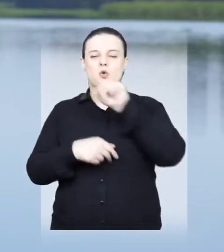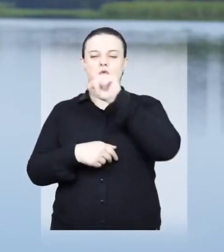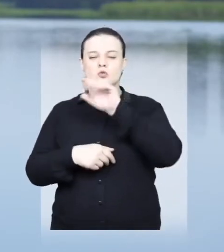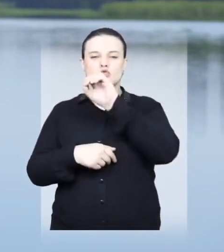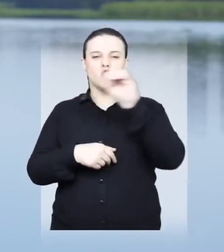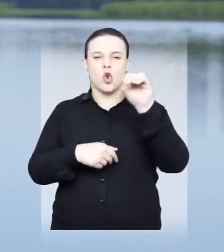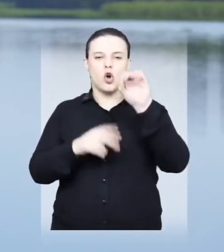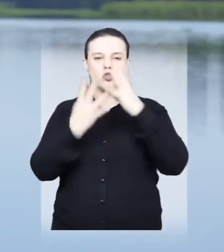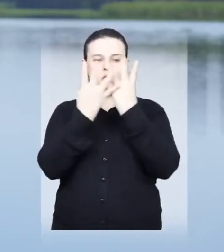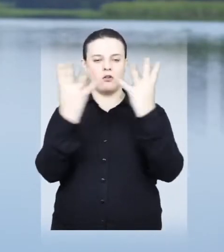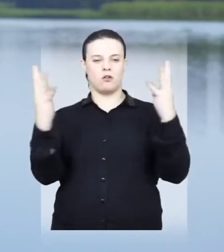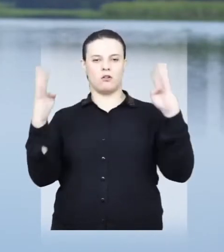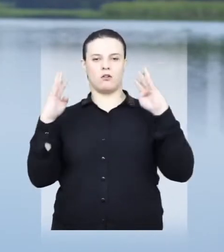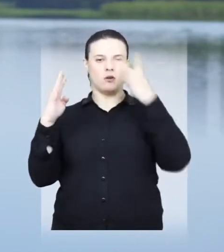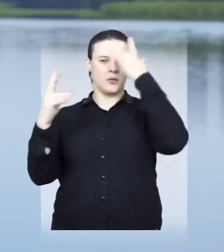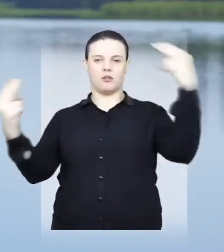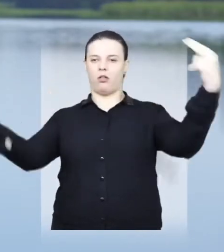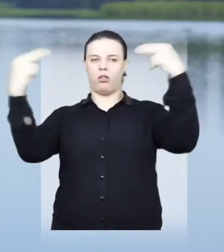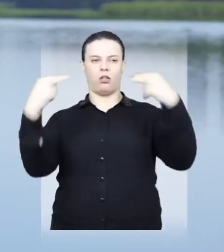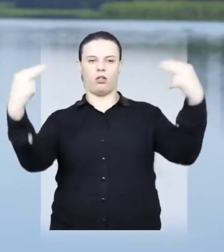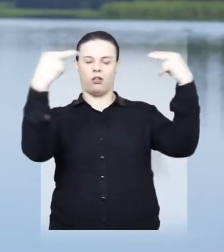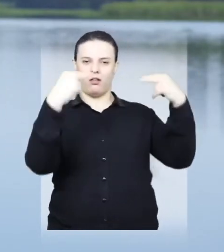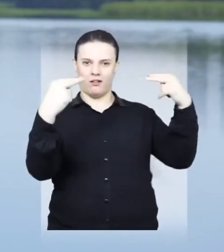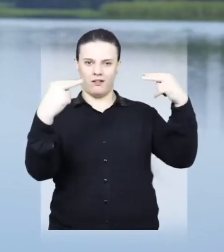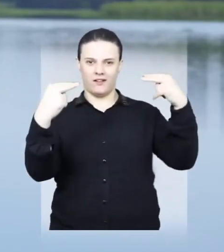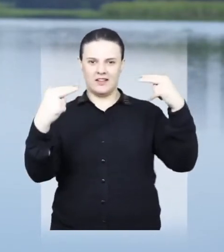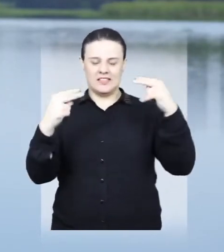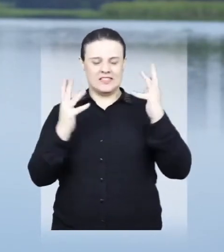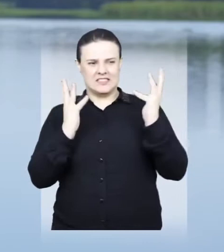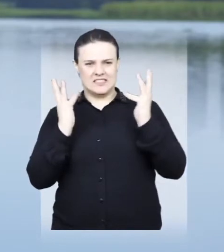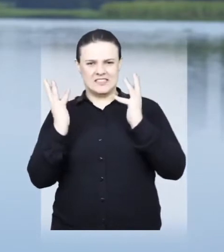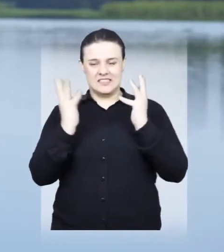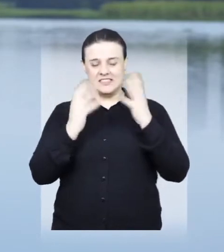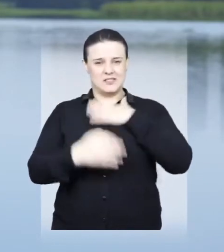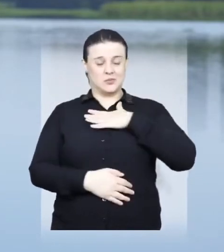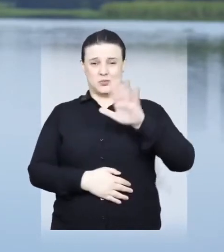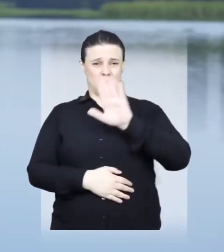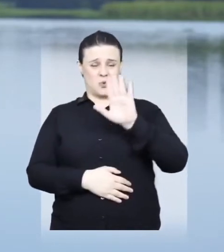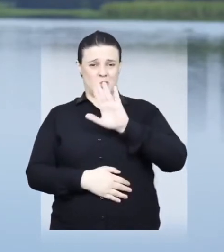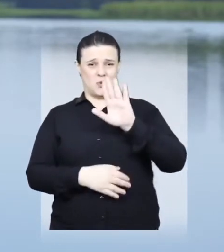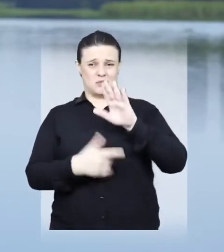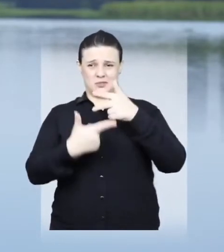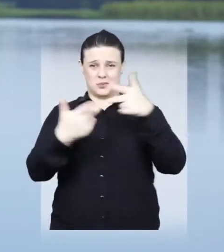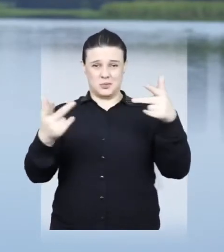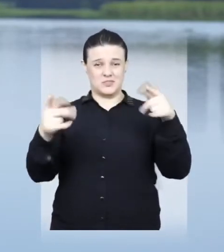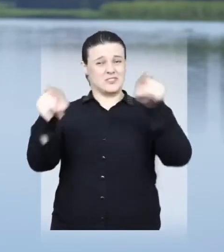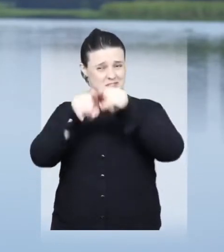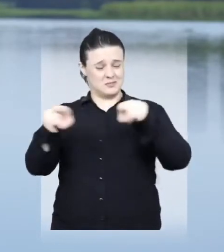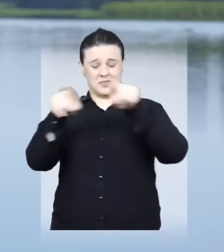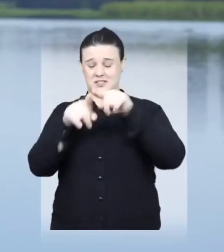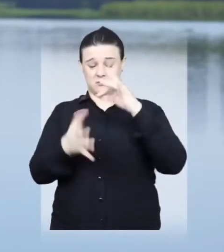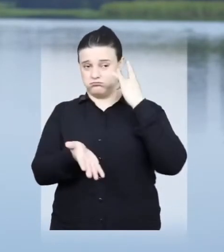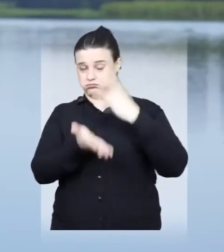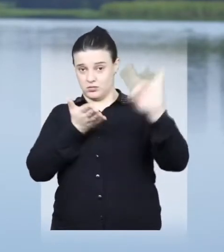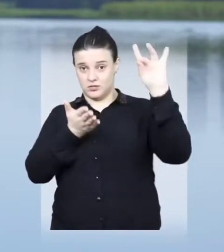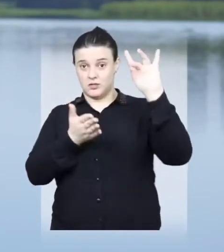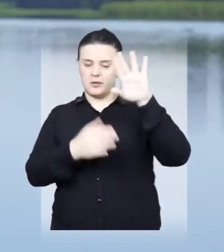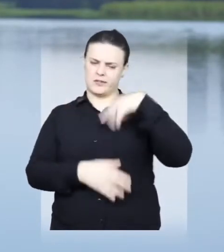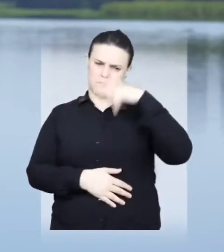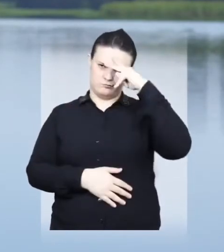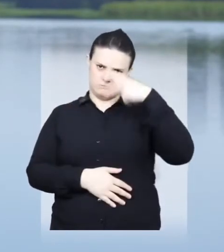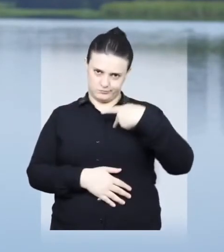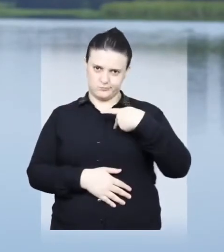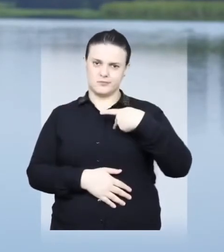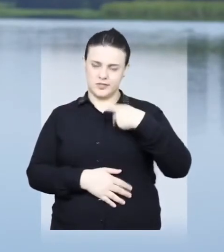zoológico, sabe? Então assim, eu detesto o zoológico, né? Eu detesto essa configuração do zoológico também, mas é uma questão